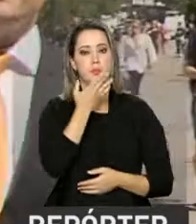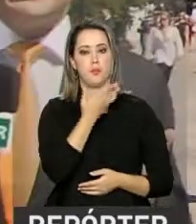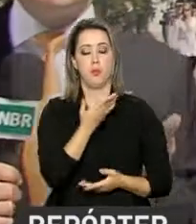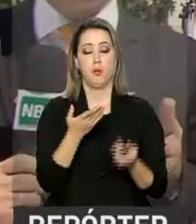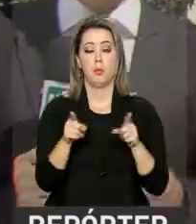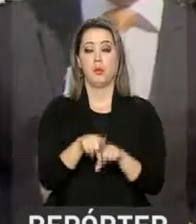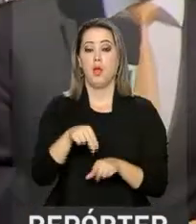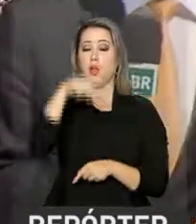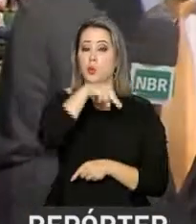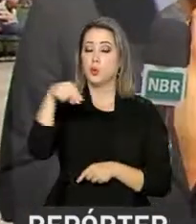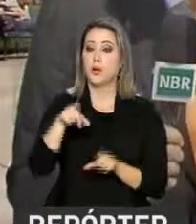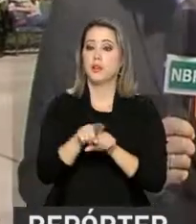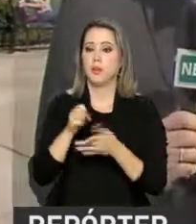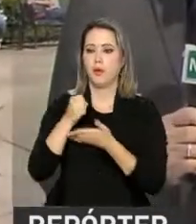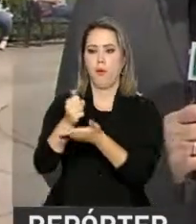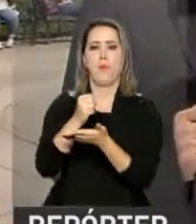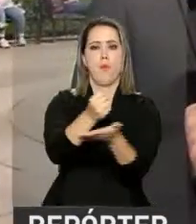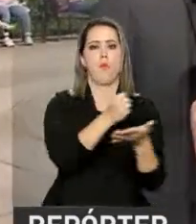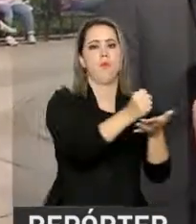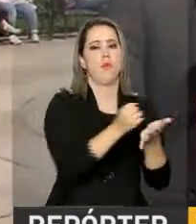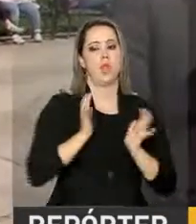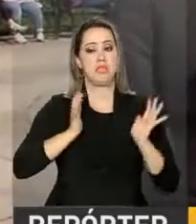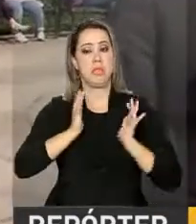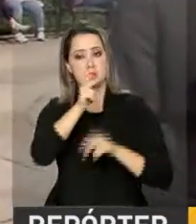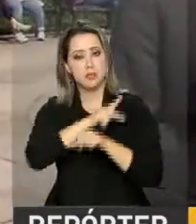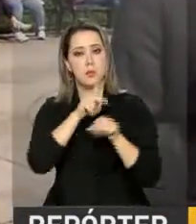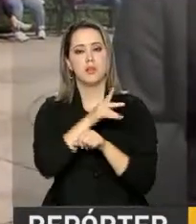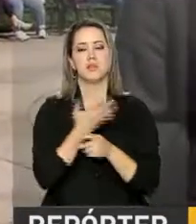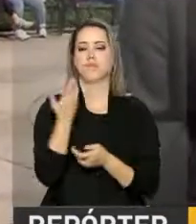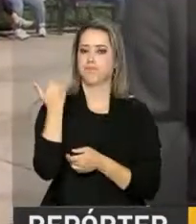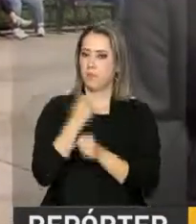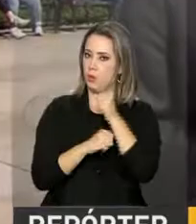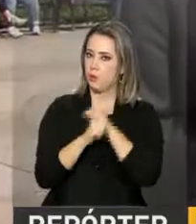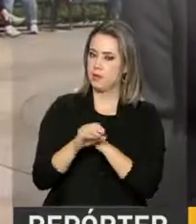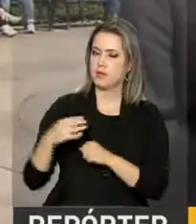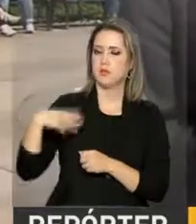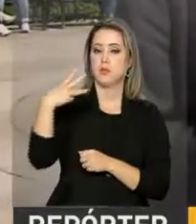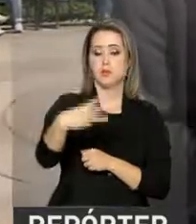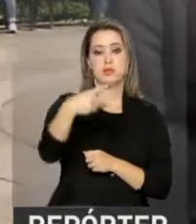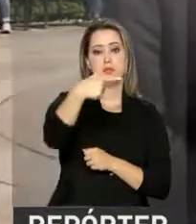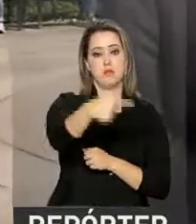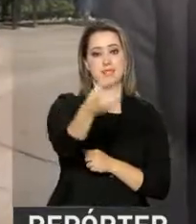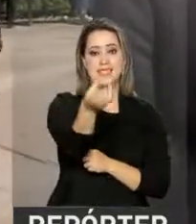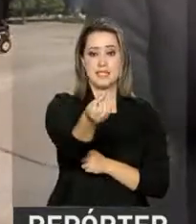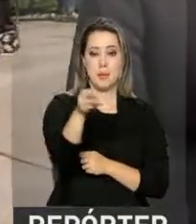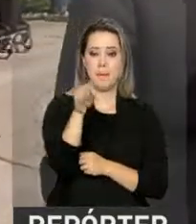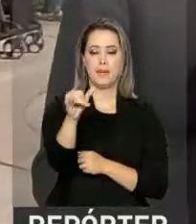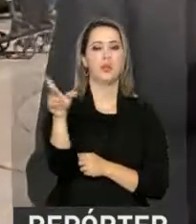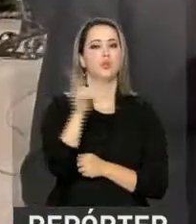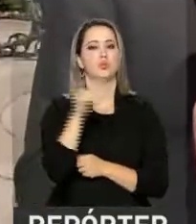bem as riquezas do país como economia que movimentou no ano passado mais de 376 bilhões de